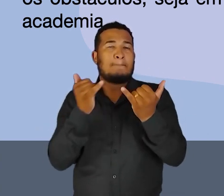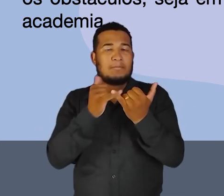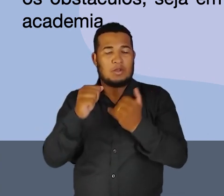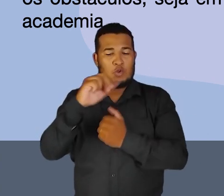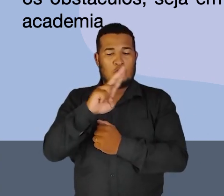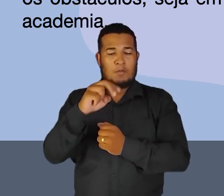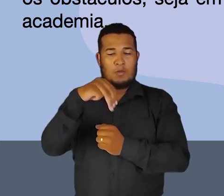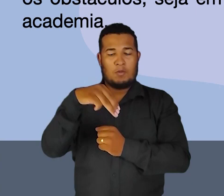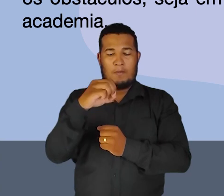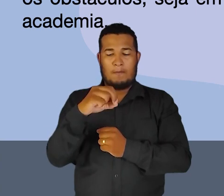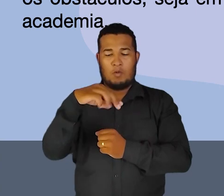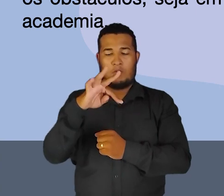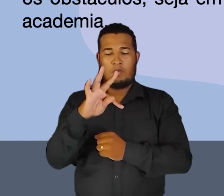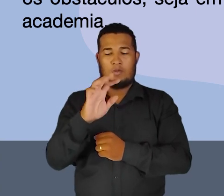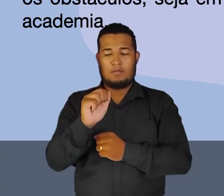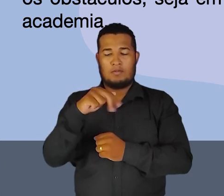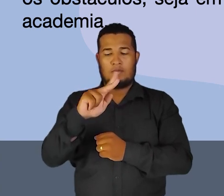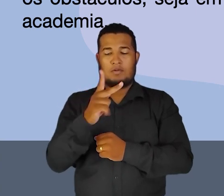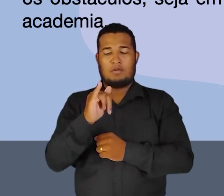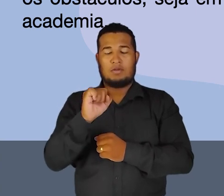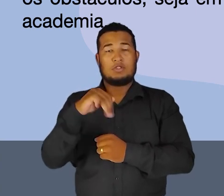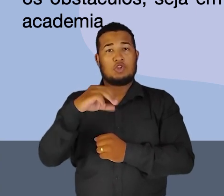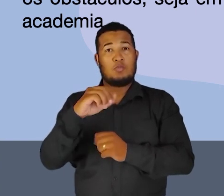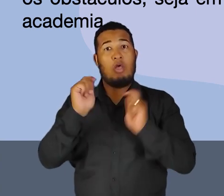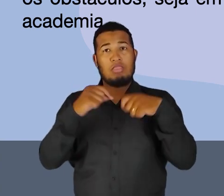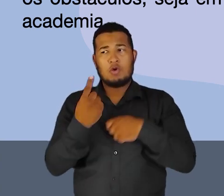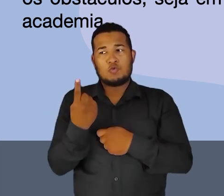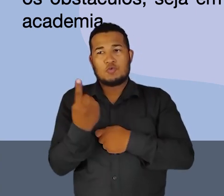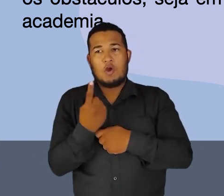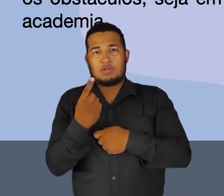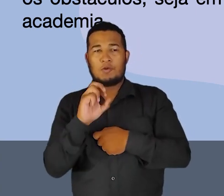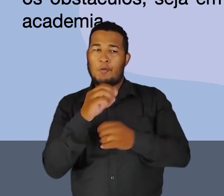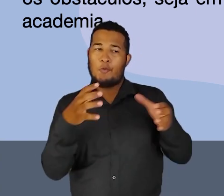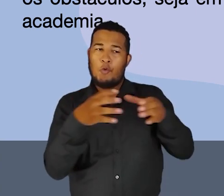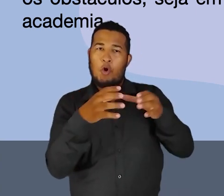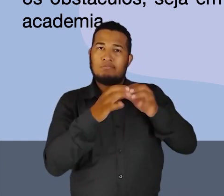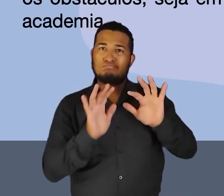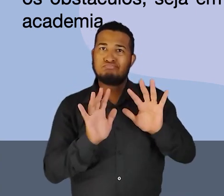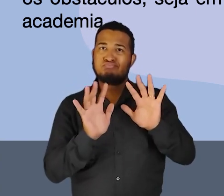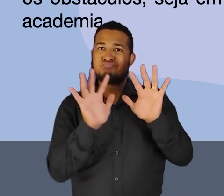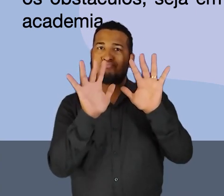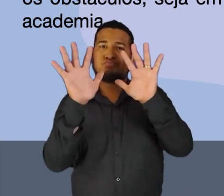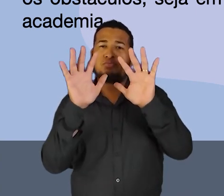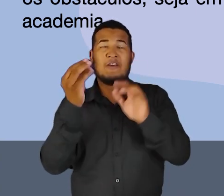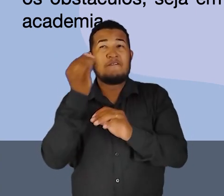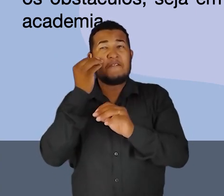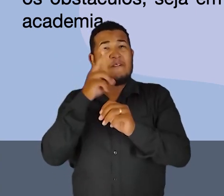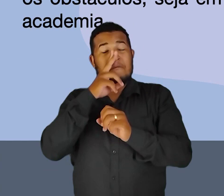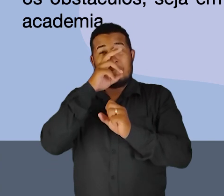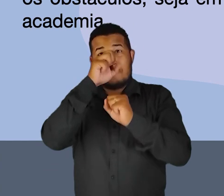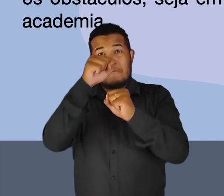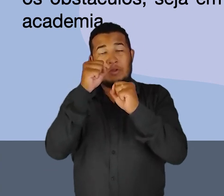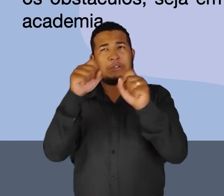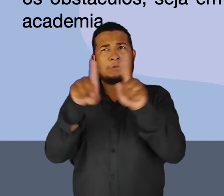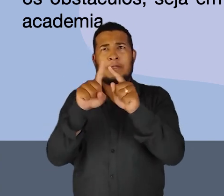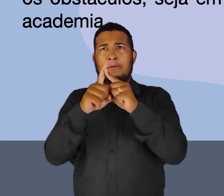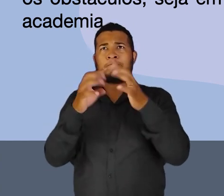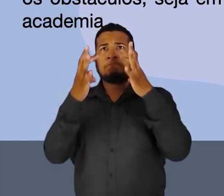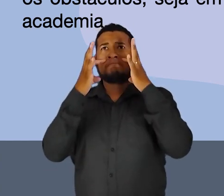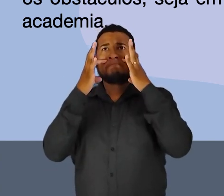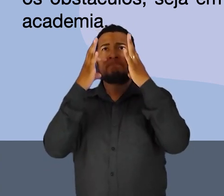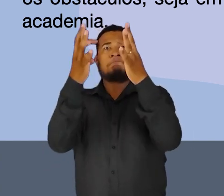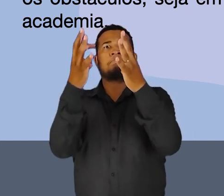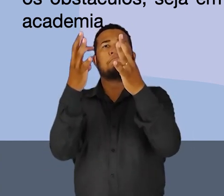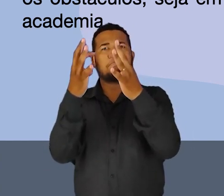ser praticado tanto individualmente como em grupo e tem como objetivo exigir o máximo de força e concentração.